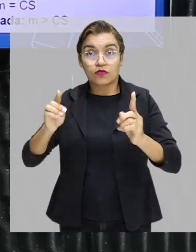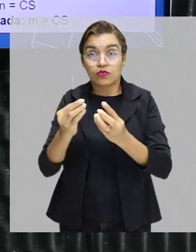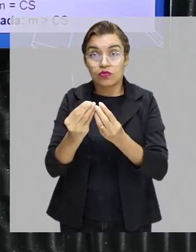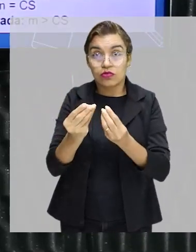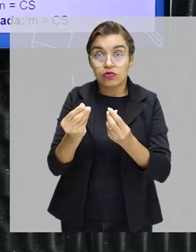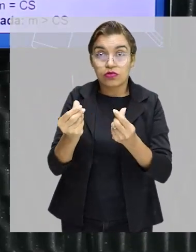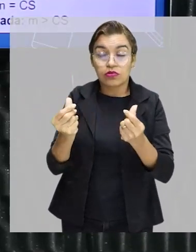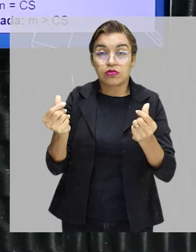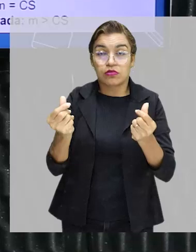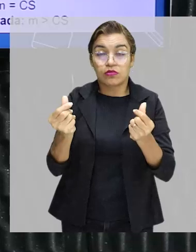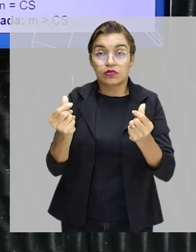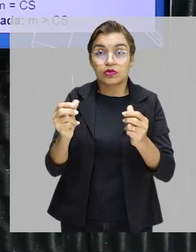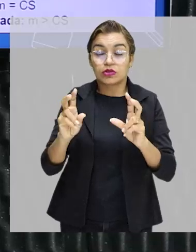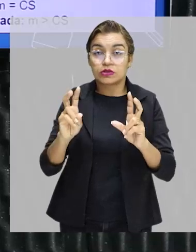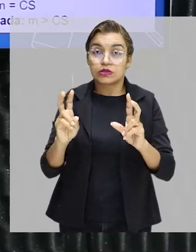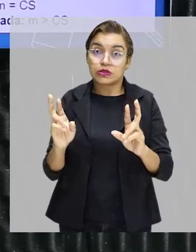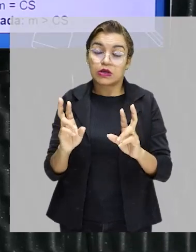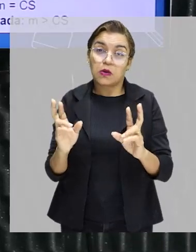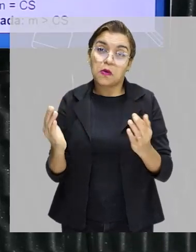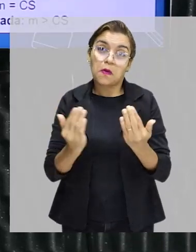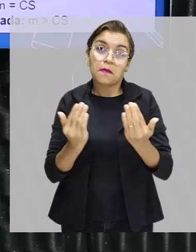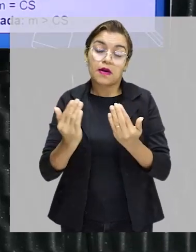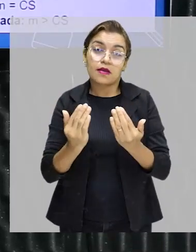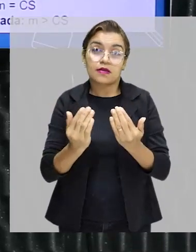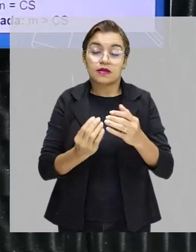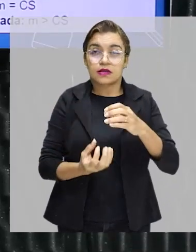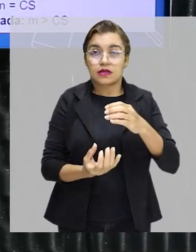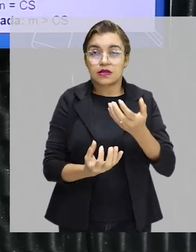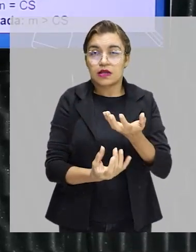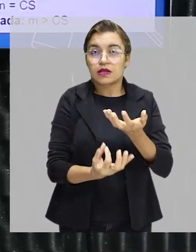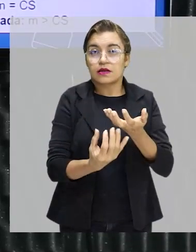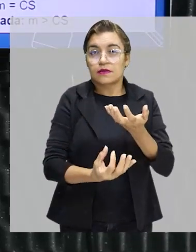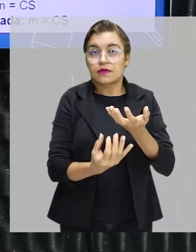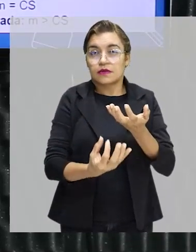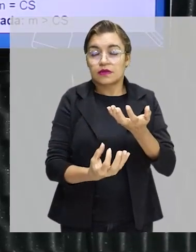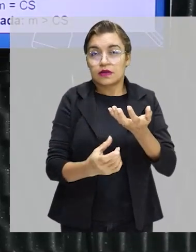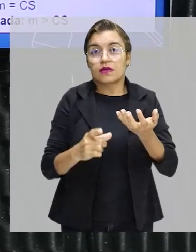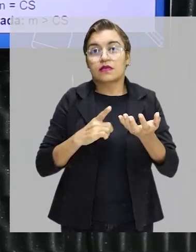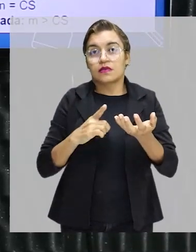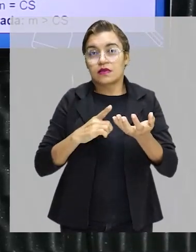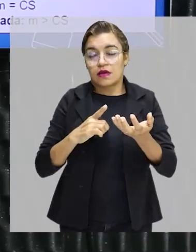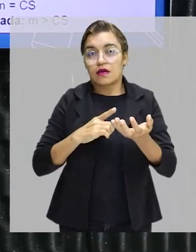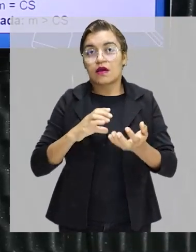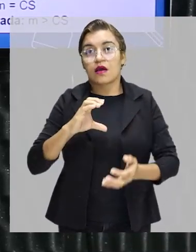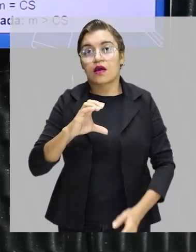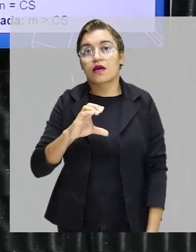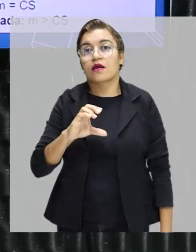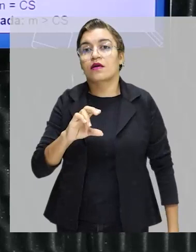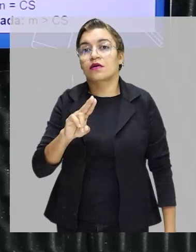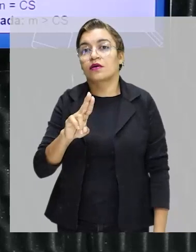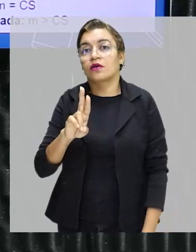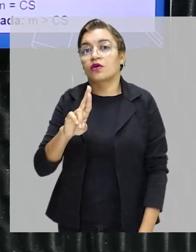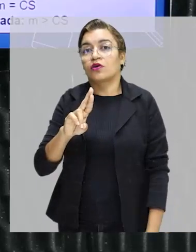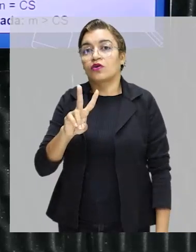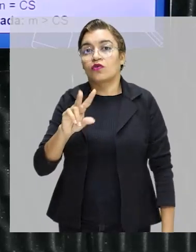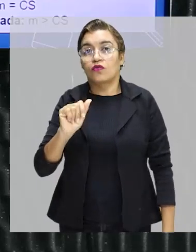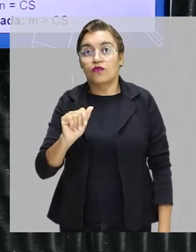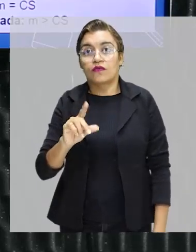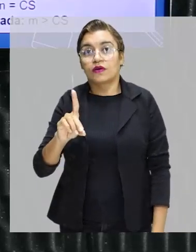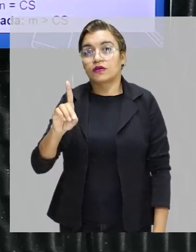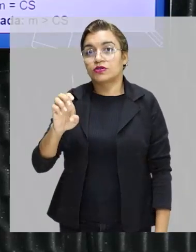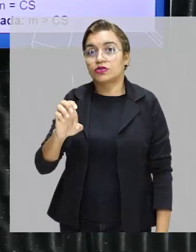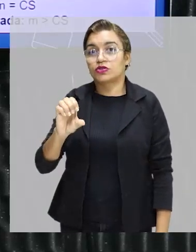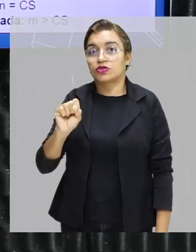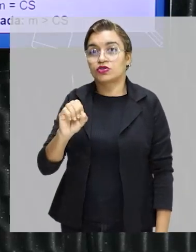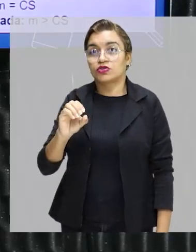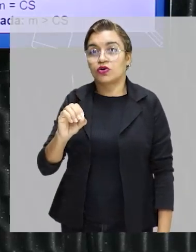em relação à temperatura. Esse gráfico vamos chamar de curva de solubilidade, ok? Então, vamos aquecer